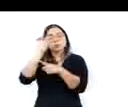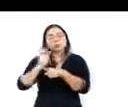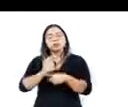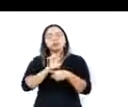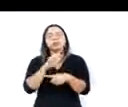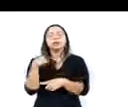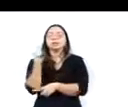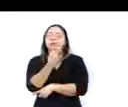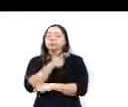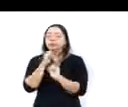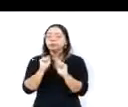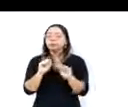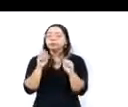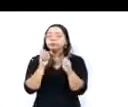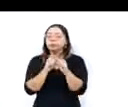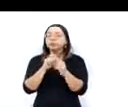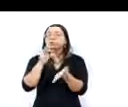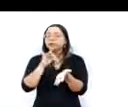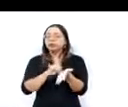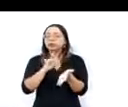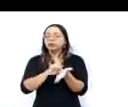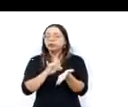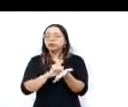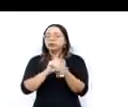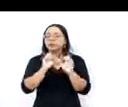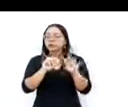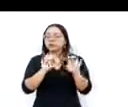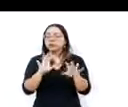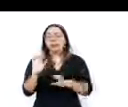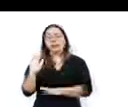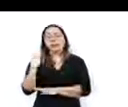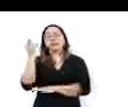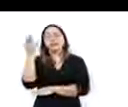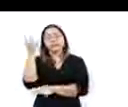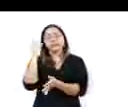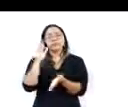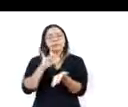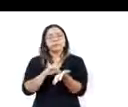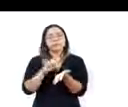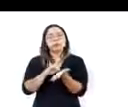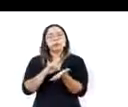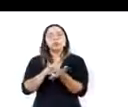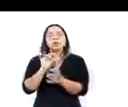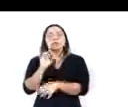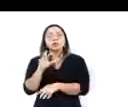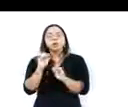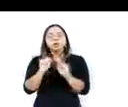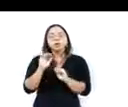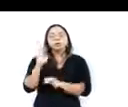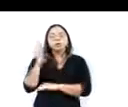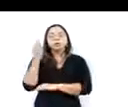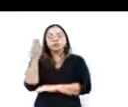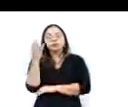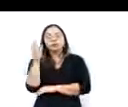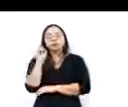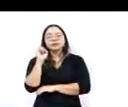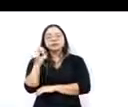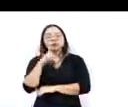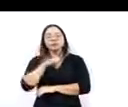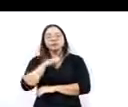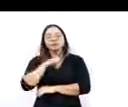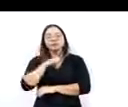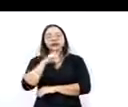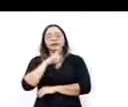fato, a educação aconteça, o ensino aconteça. E só vai acontecer se realmente vier